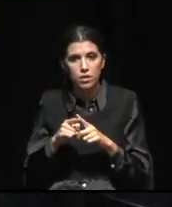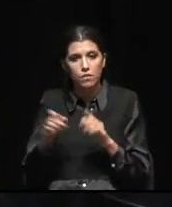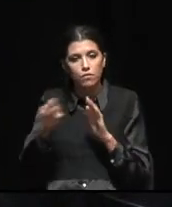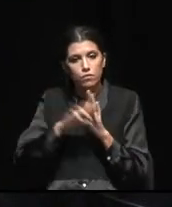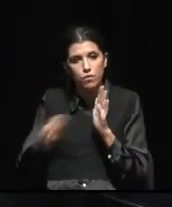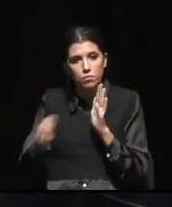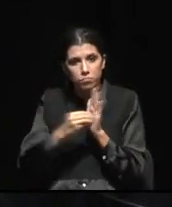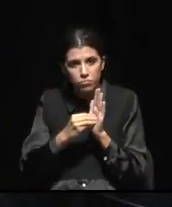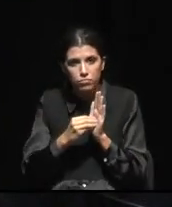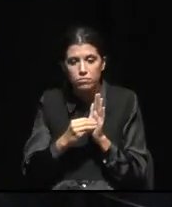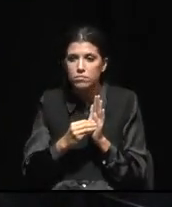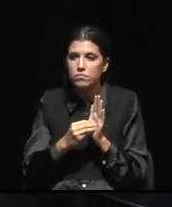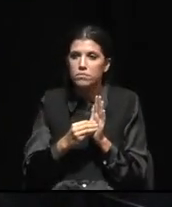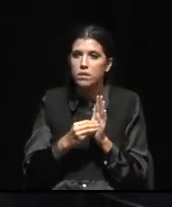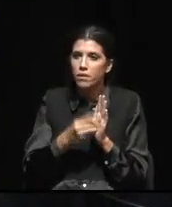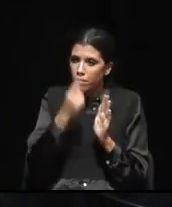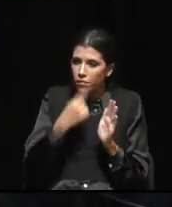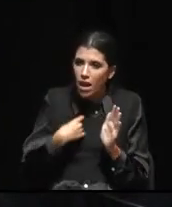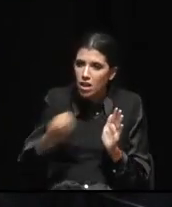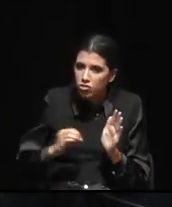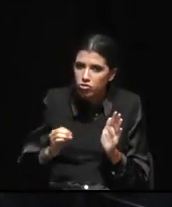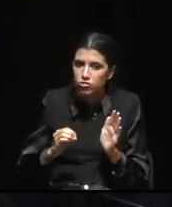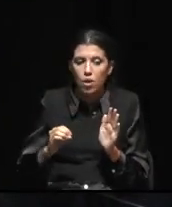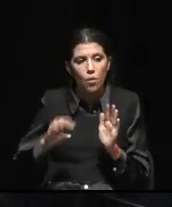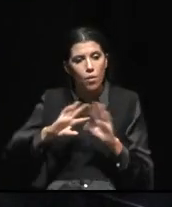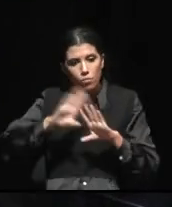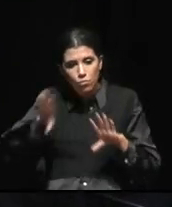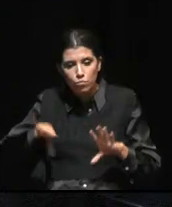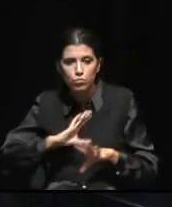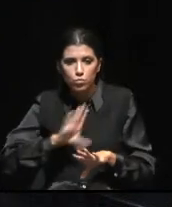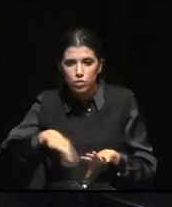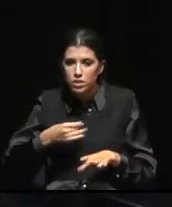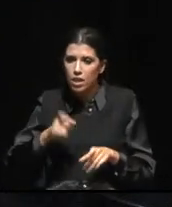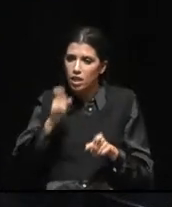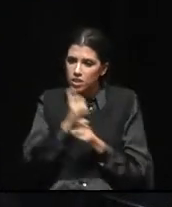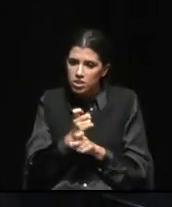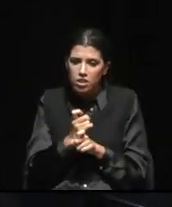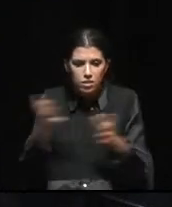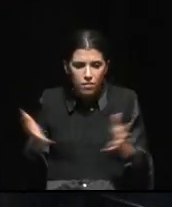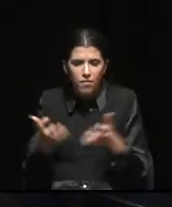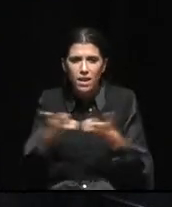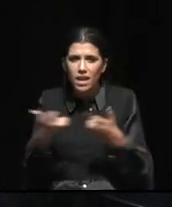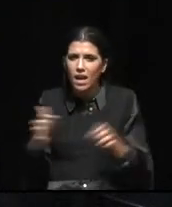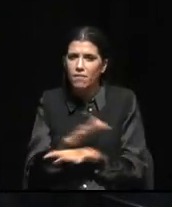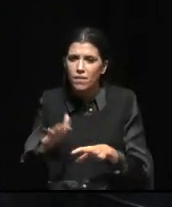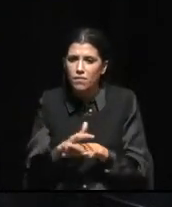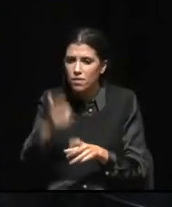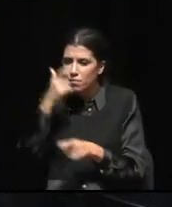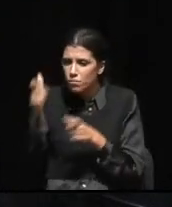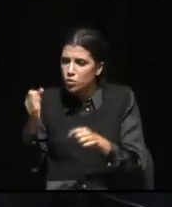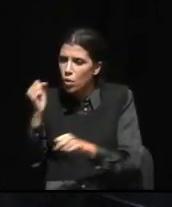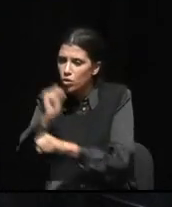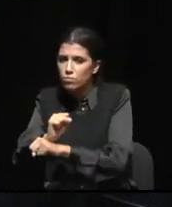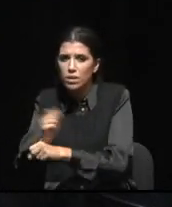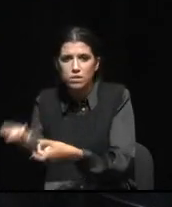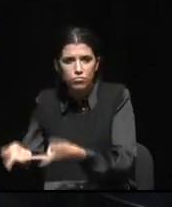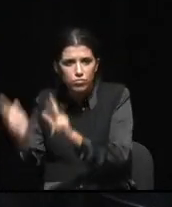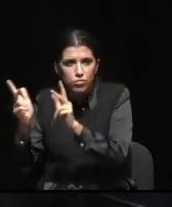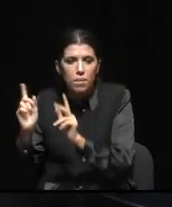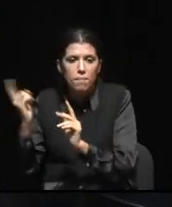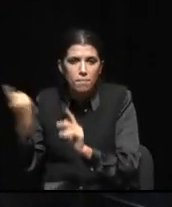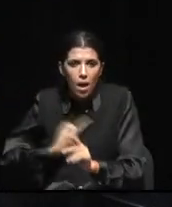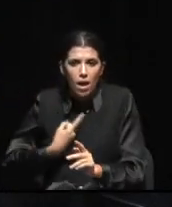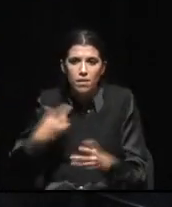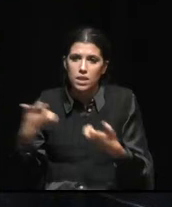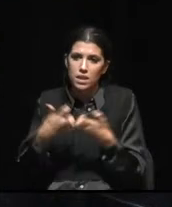resolução não foi inútil alargou a nível mundial a exigência dear fogo imediato da Libertação dos reféns e da necessidade de resolver de vez